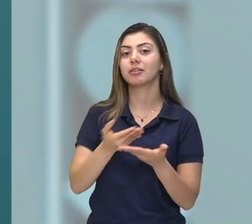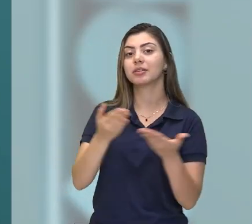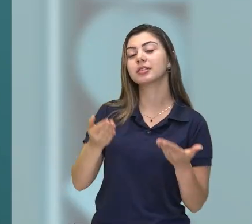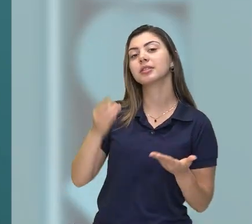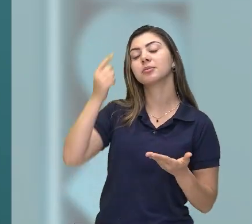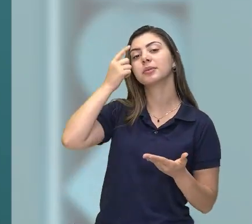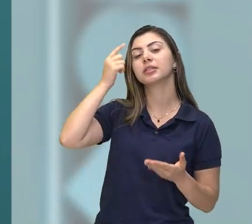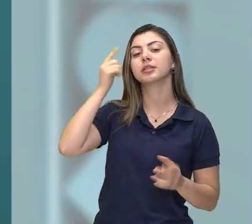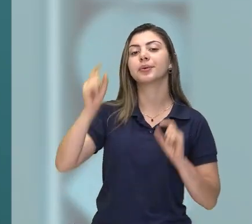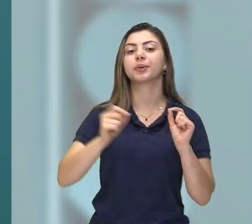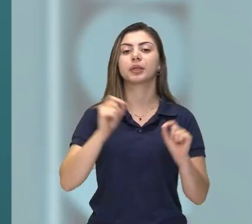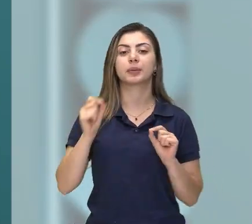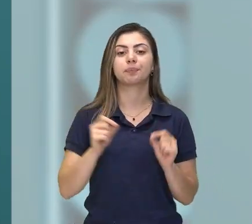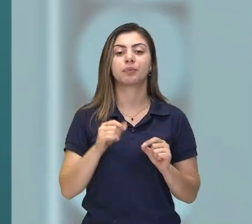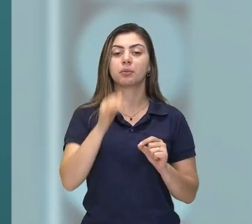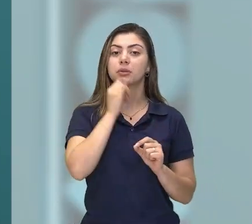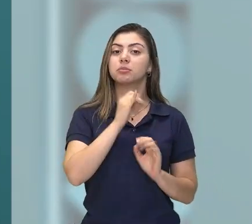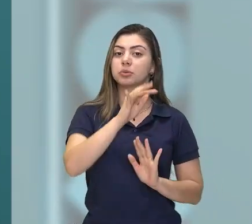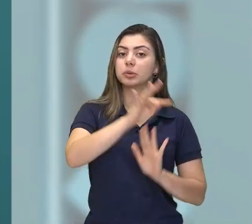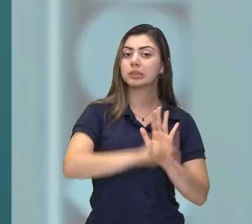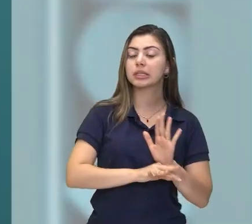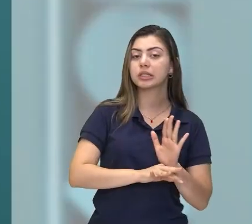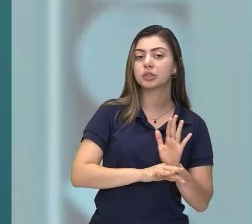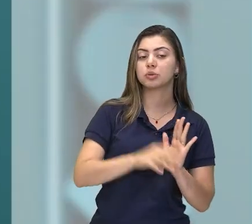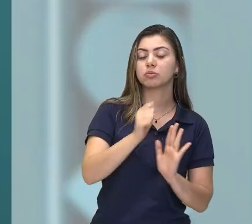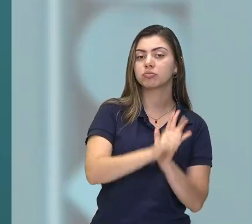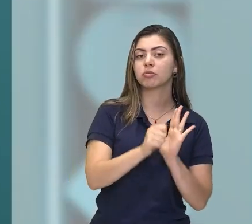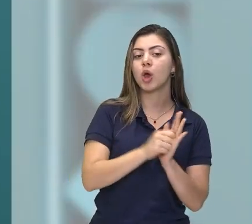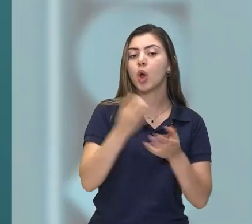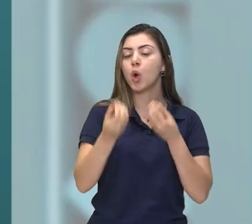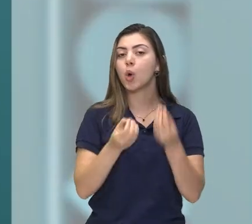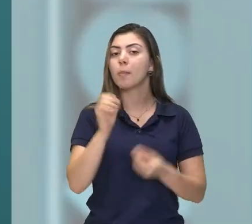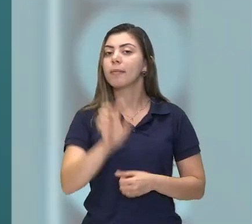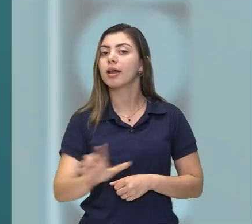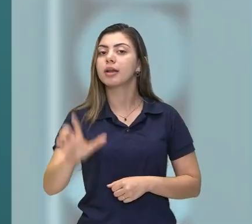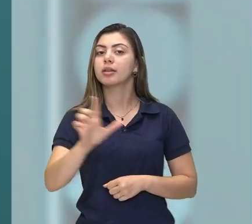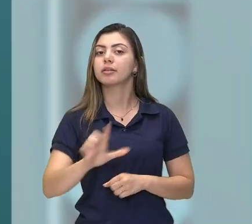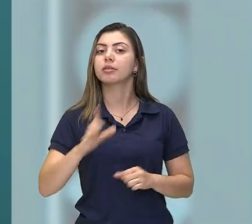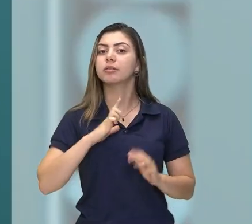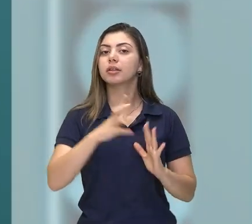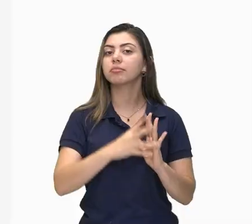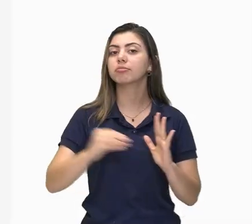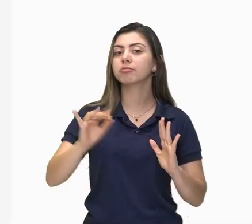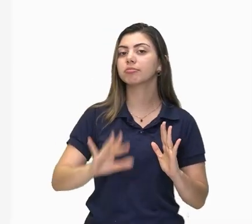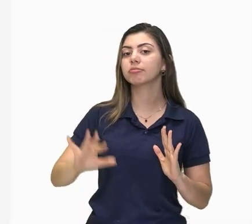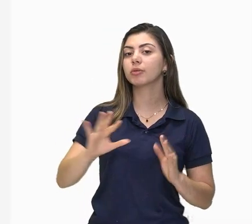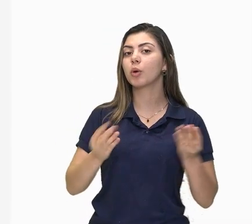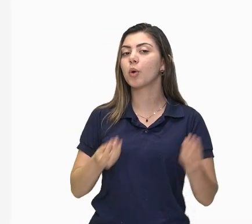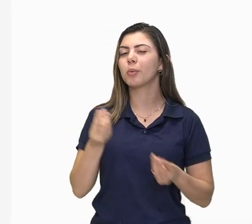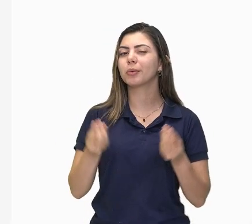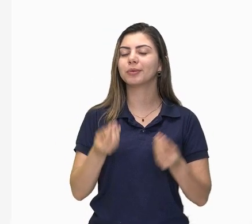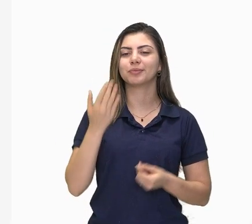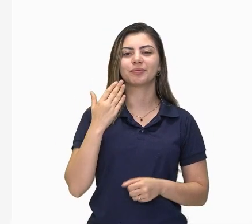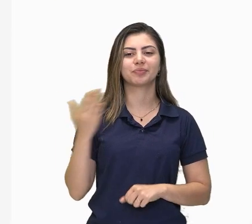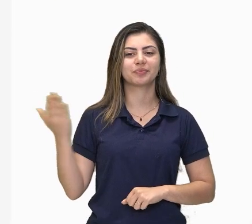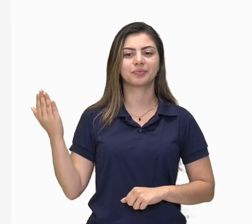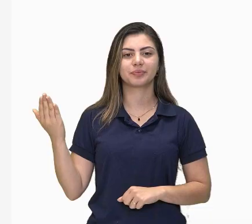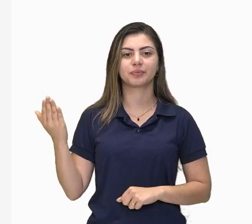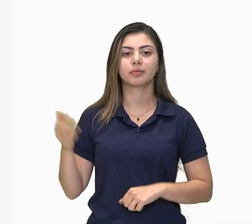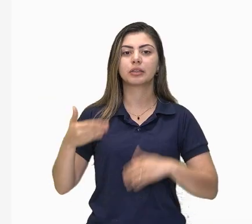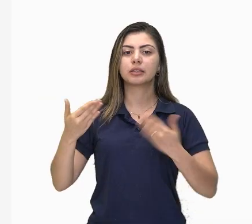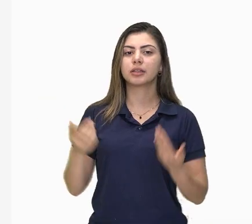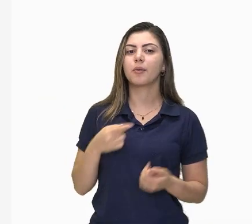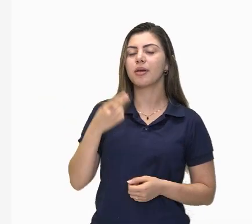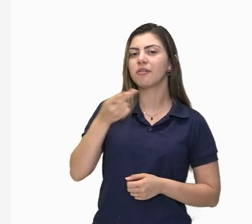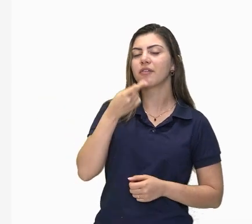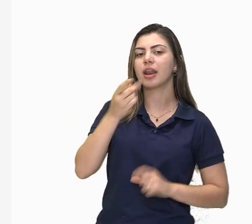comigo realmente nos textos, como que a literatura aparece. Vejam aí. Ainda que eu